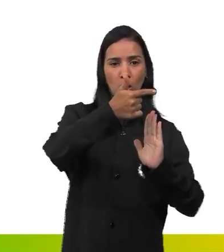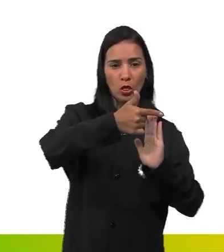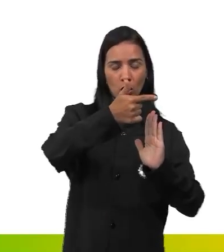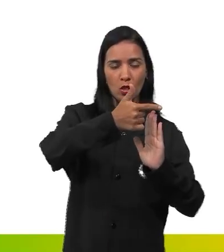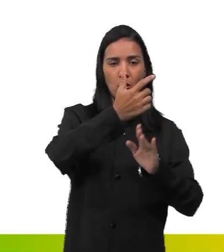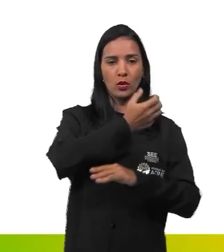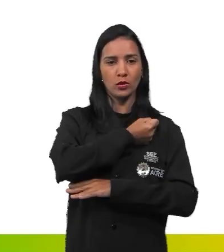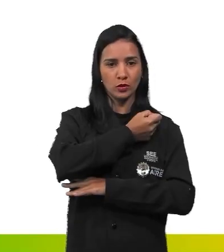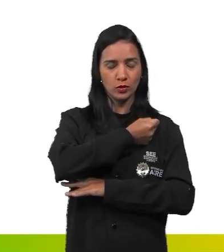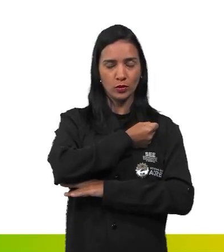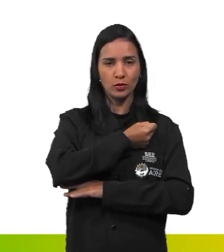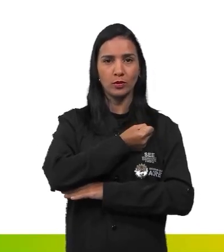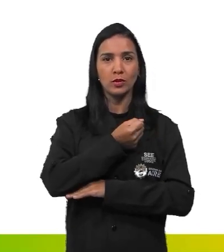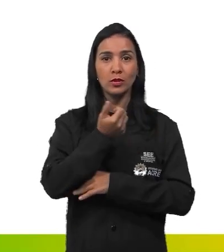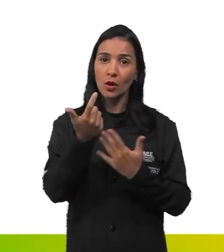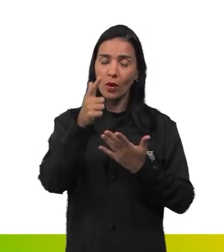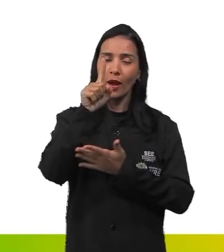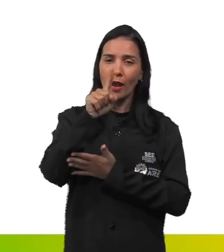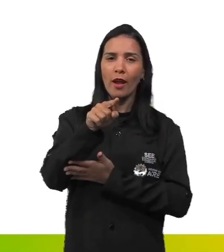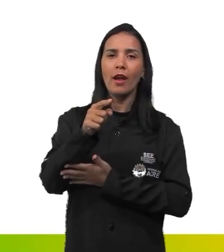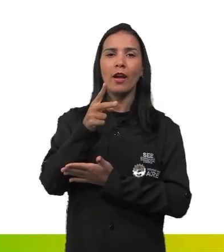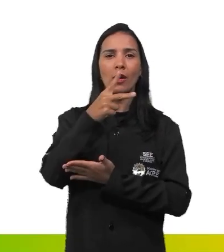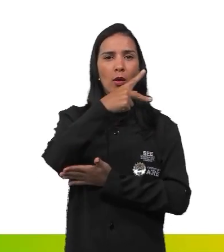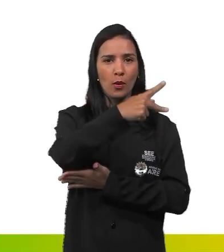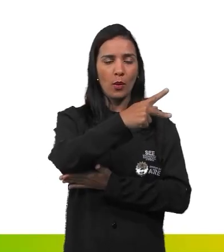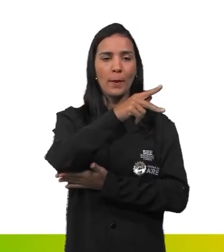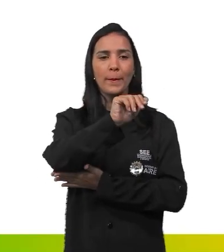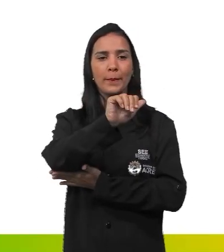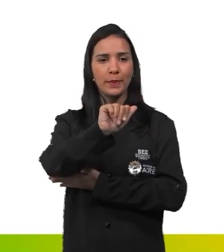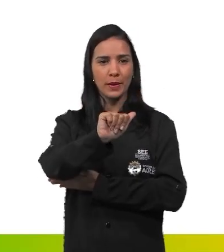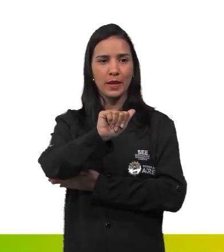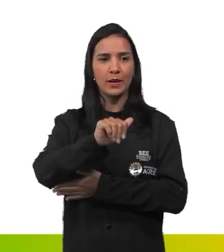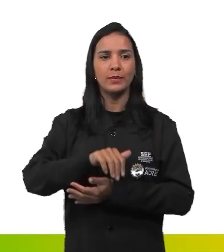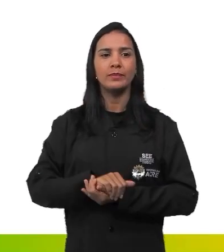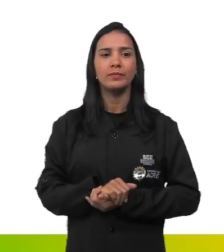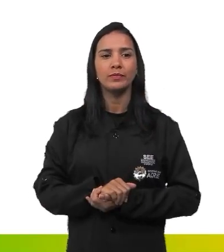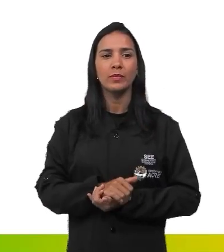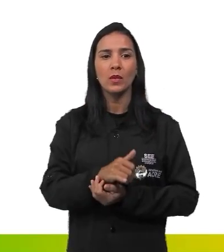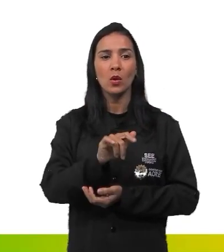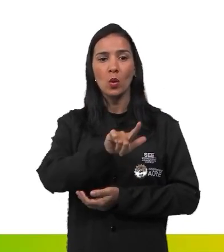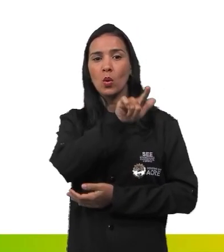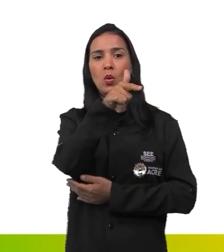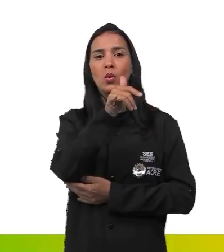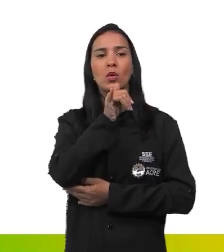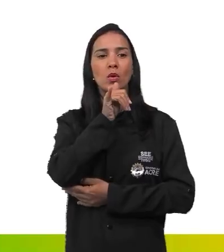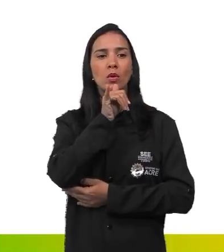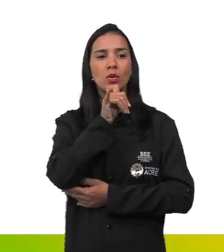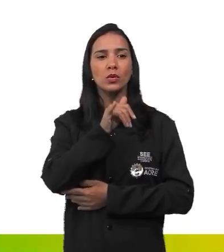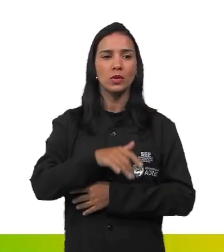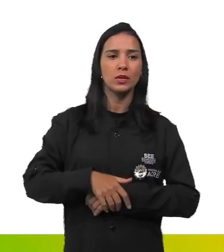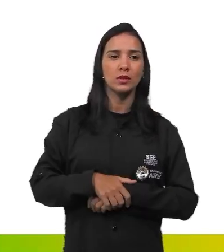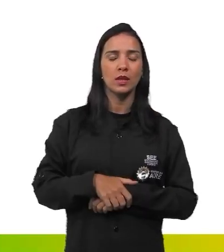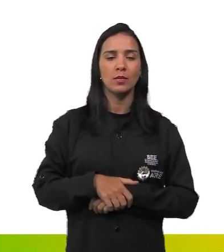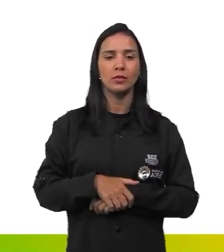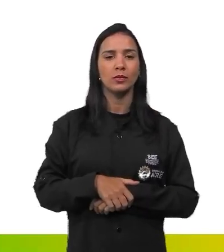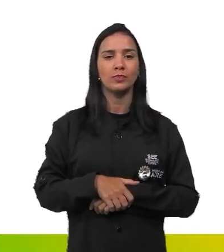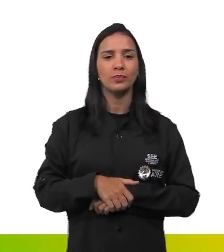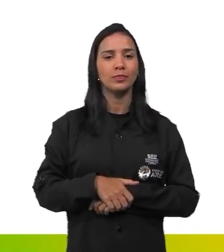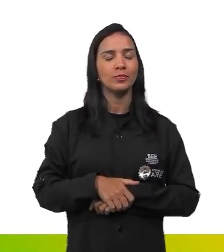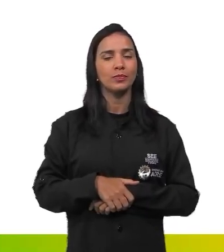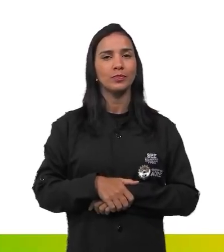dessa maneira. Por exemplo, também é uma progressão aritmética a sequência dos múltiplos de